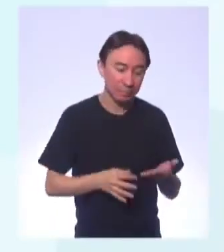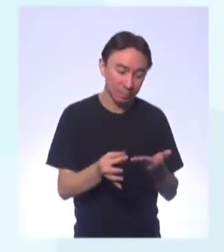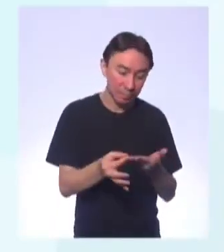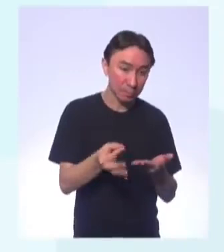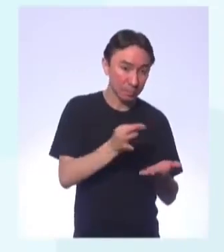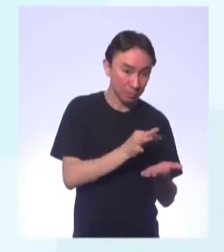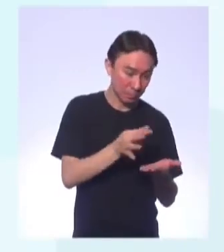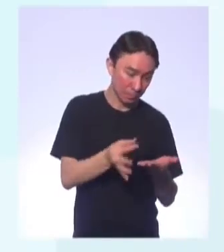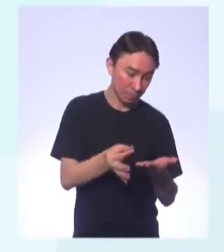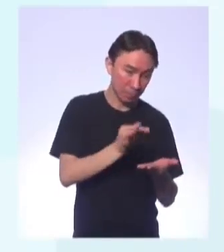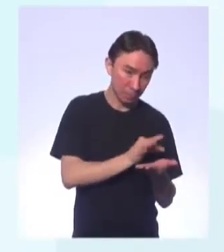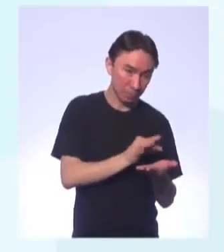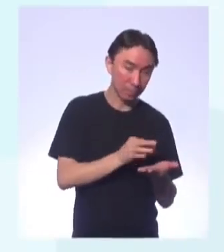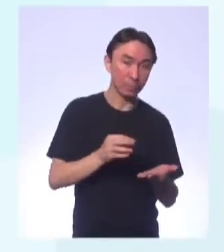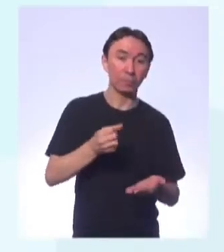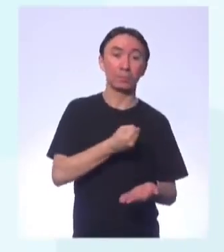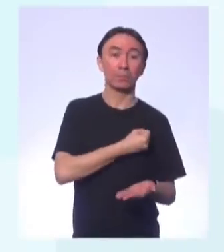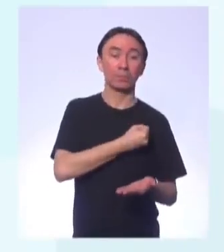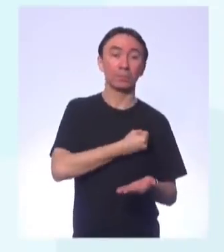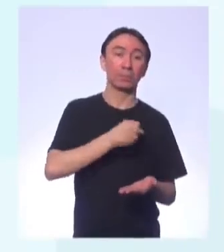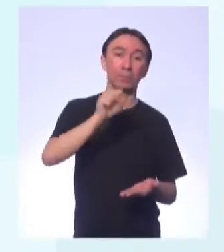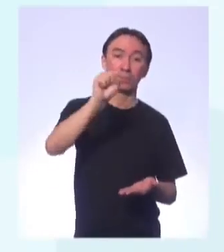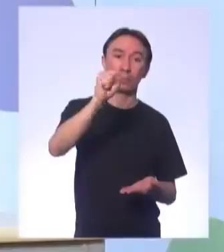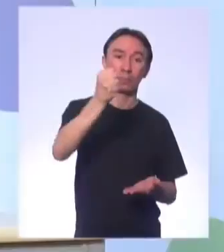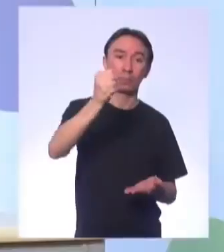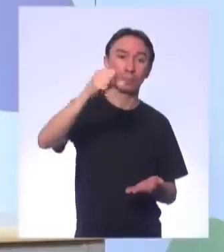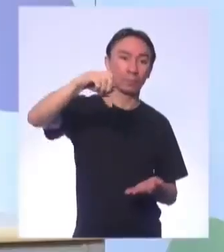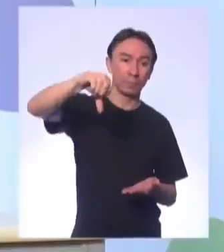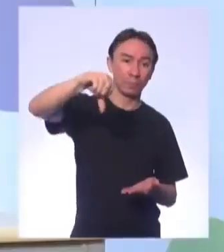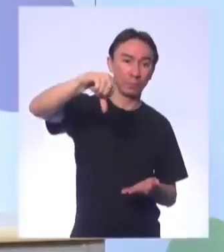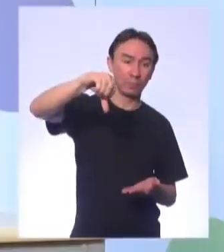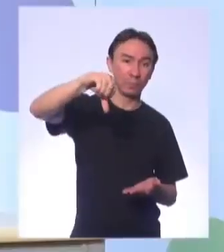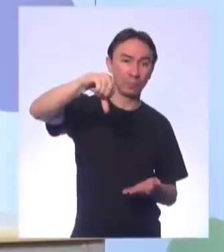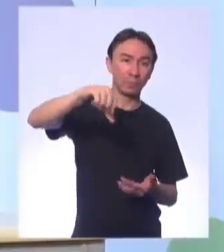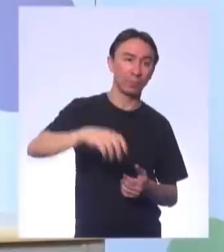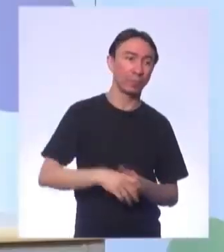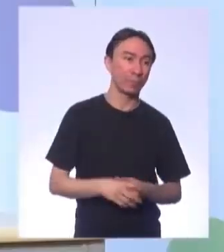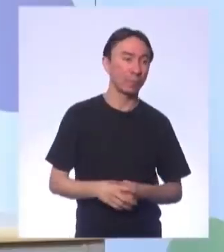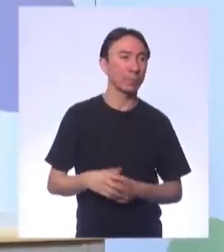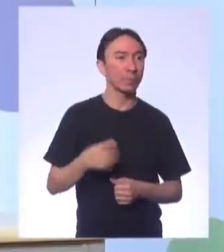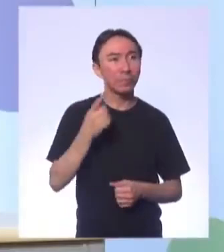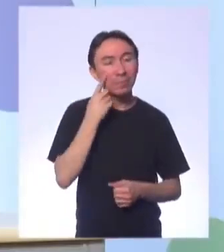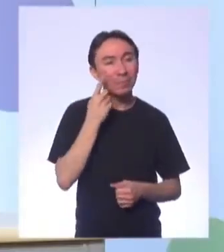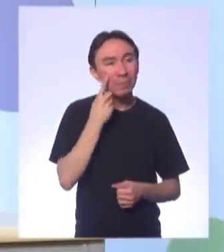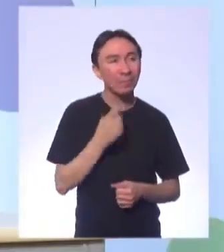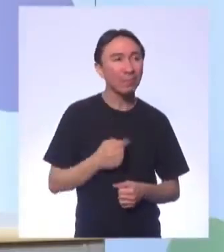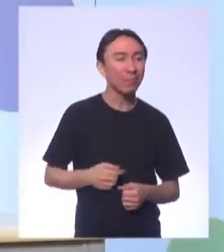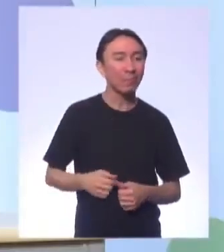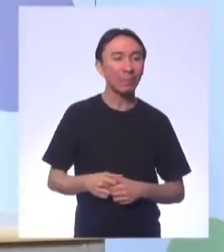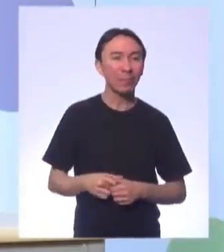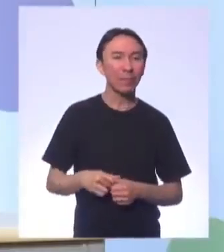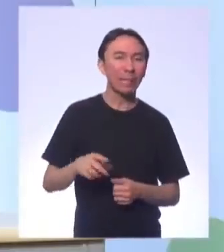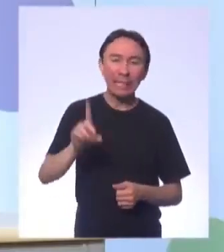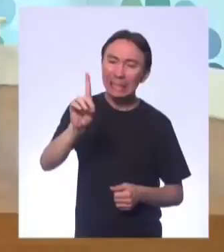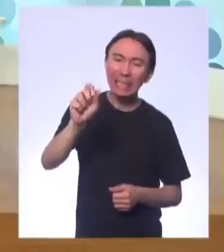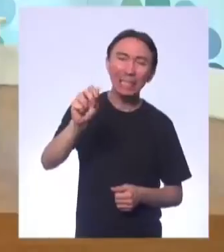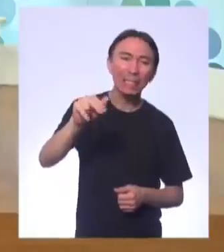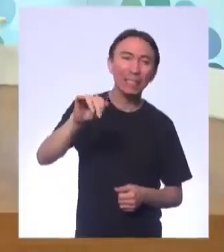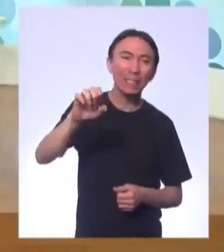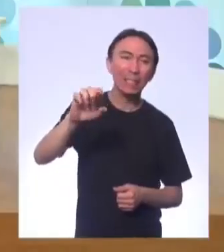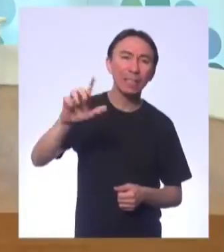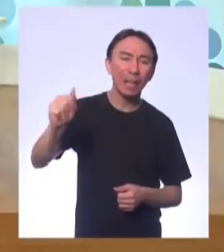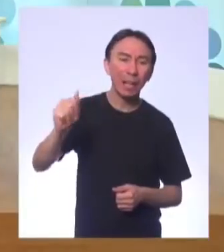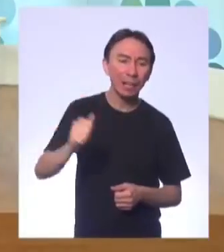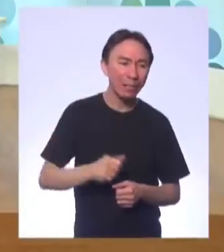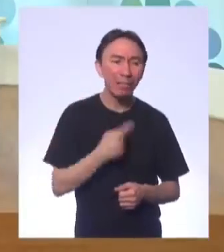página 89 a Daniela falou desculpa Júlia que falou que levantou a mão Não abriu não abriu a Daniela então